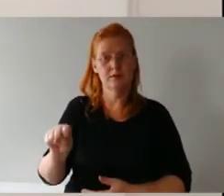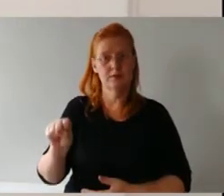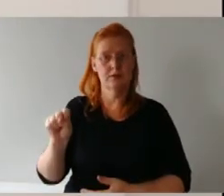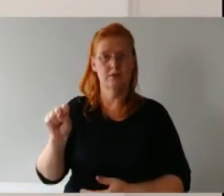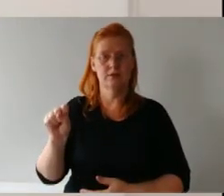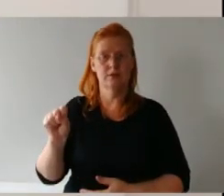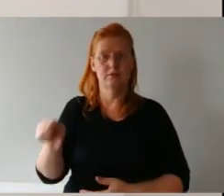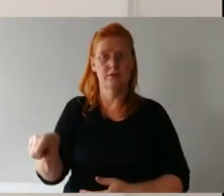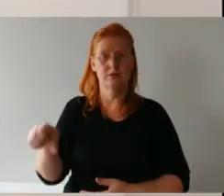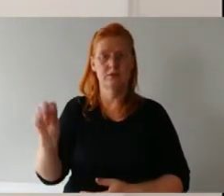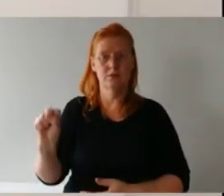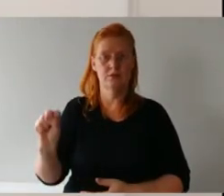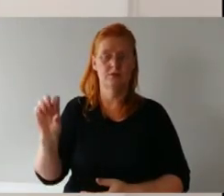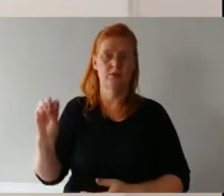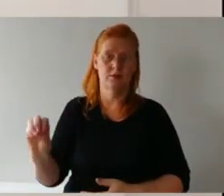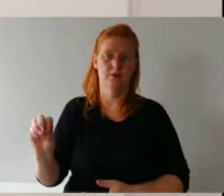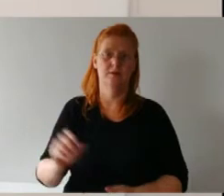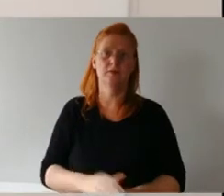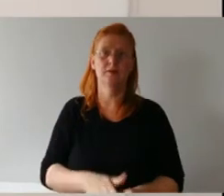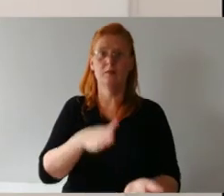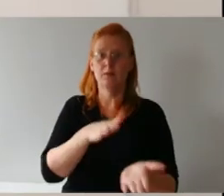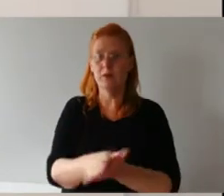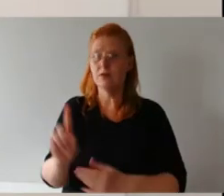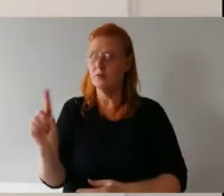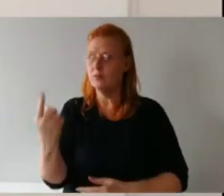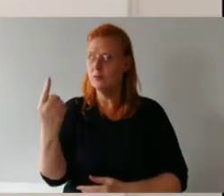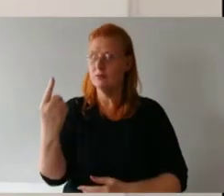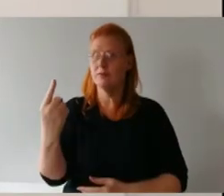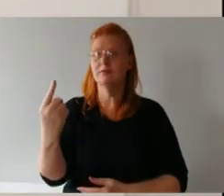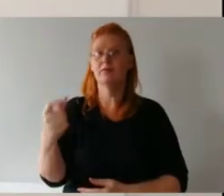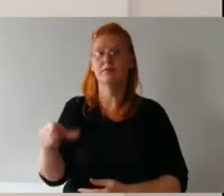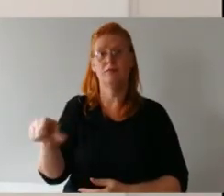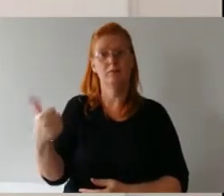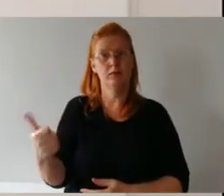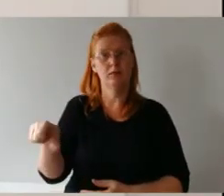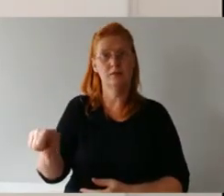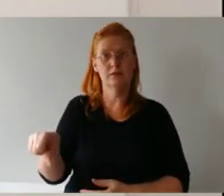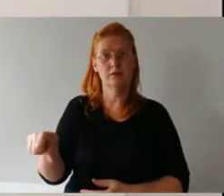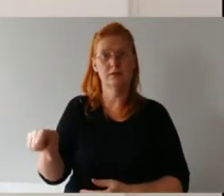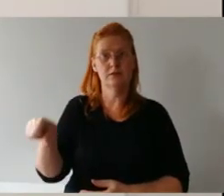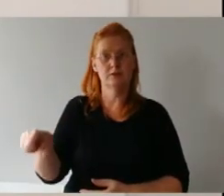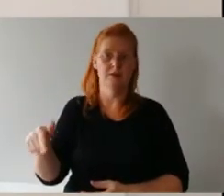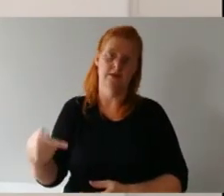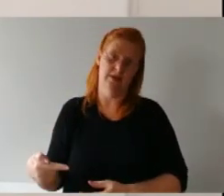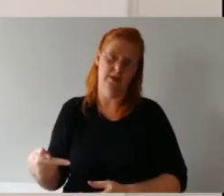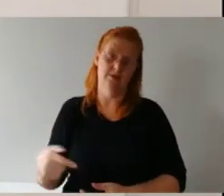1980, mas chegou ao Brasil em 1995. Sua última republicação foi